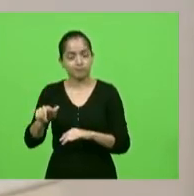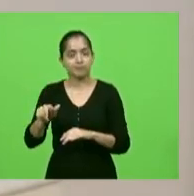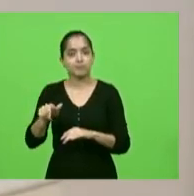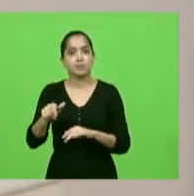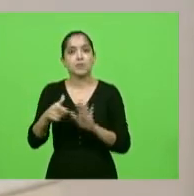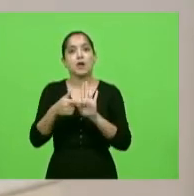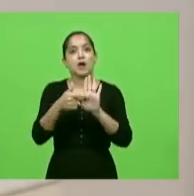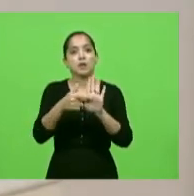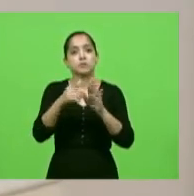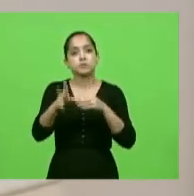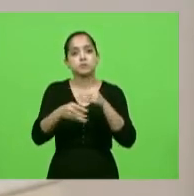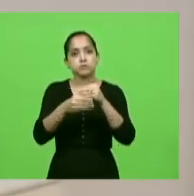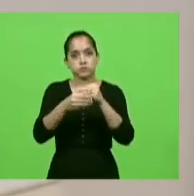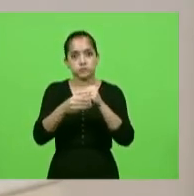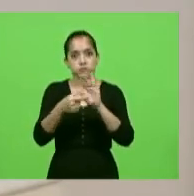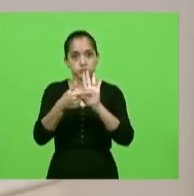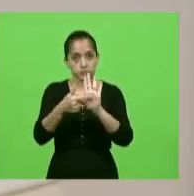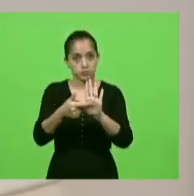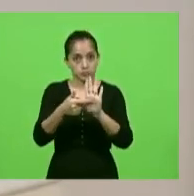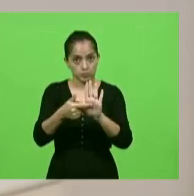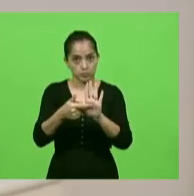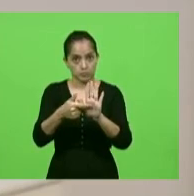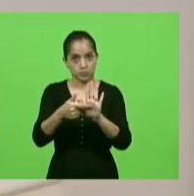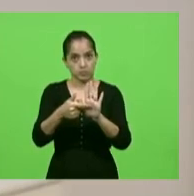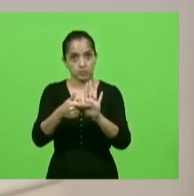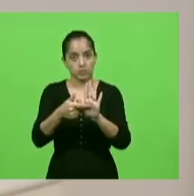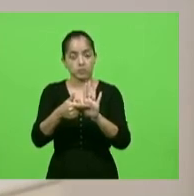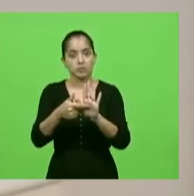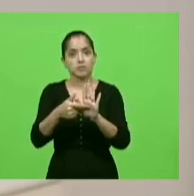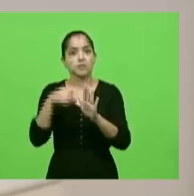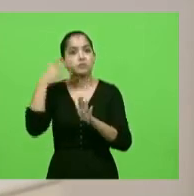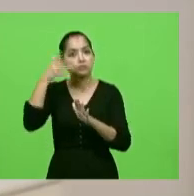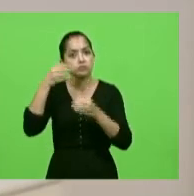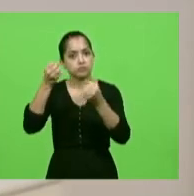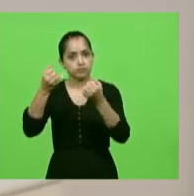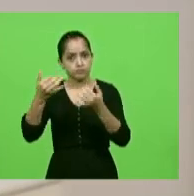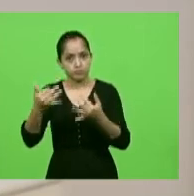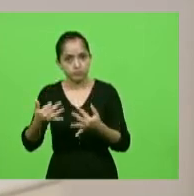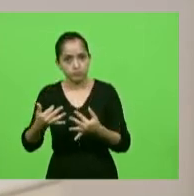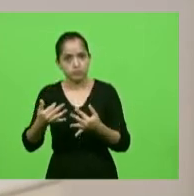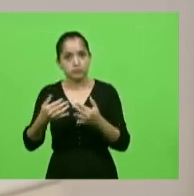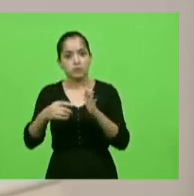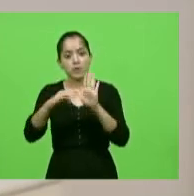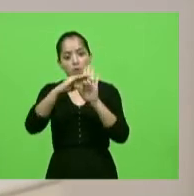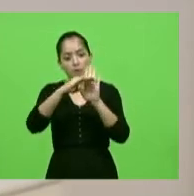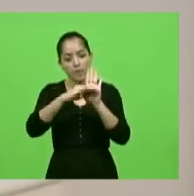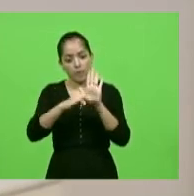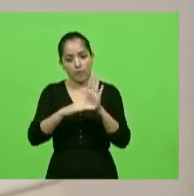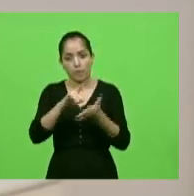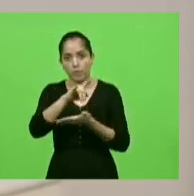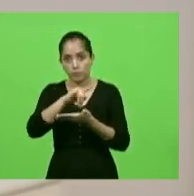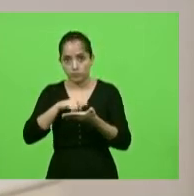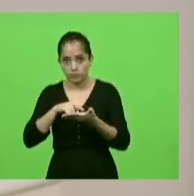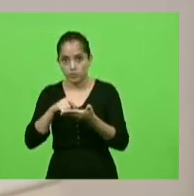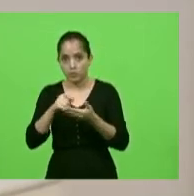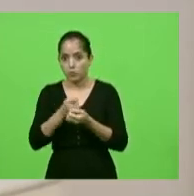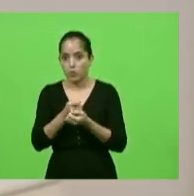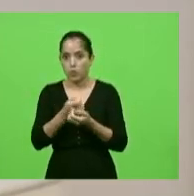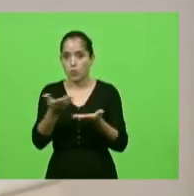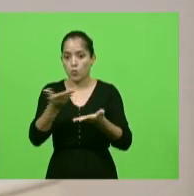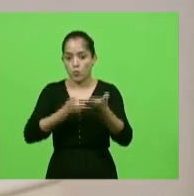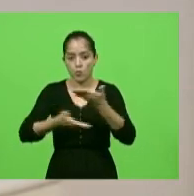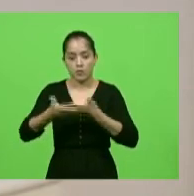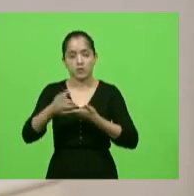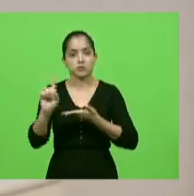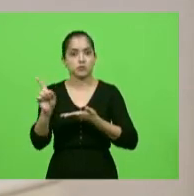reiterada na apresentação, em sua sustentação oral, o conteúdo desse documento não foi compartilhado com esse Tribunal